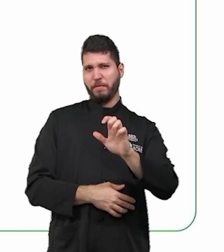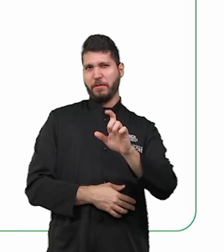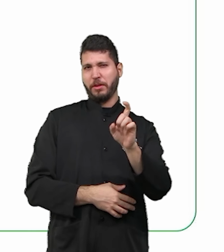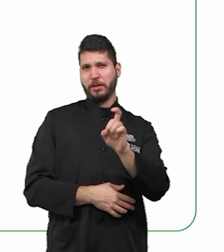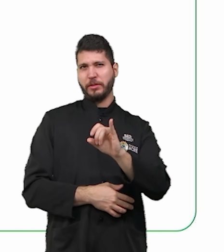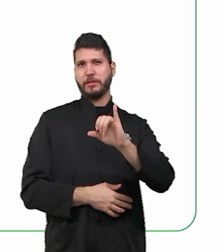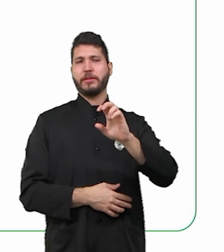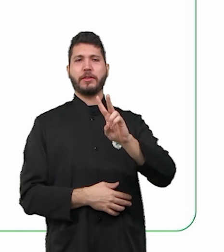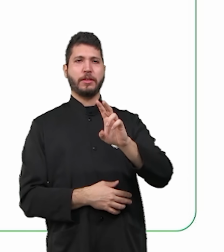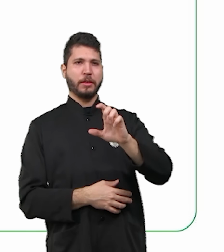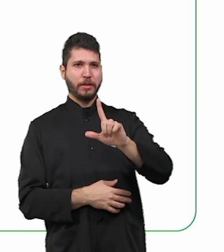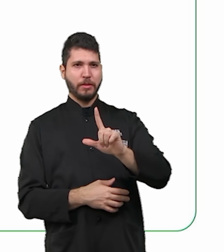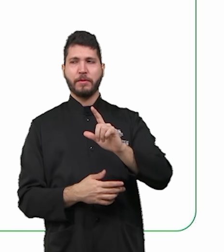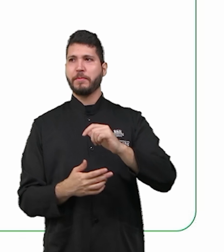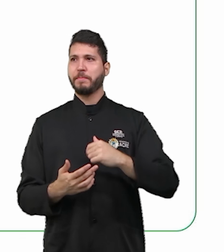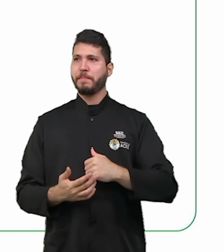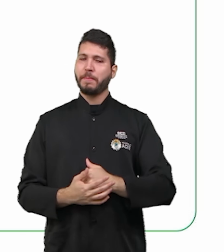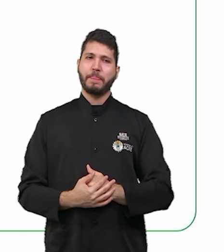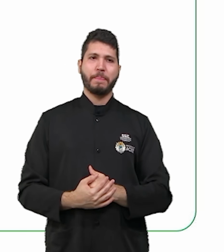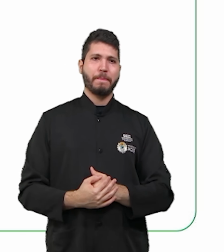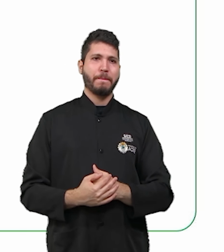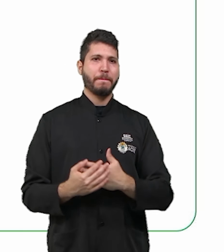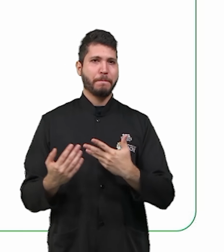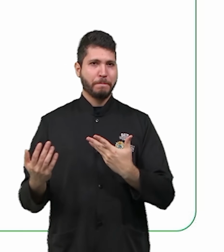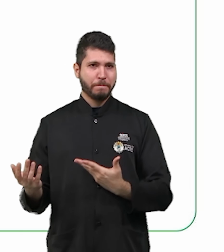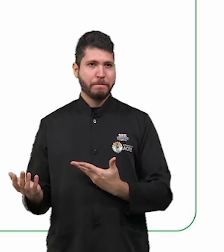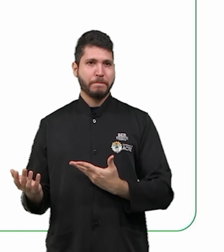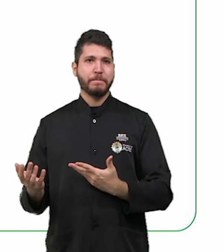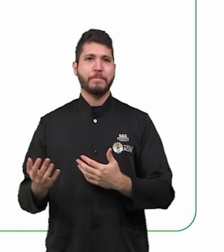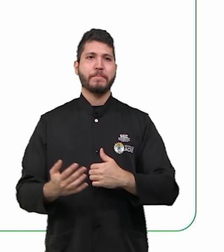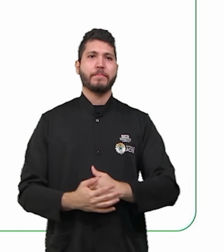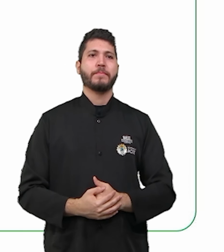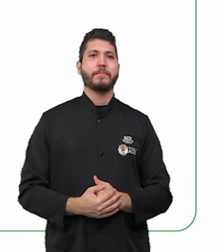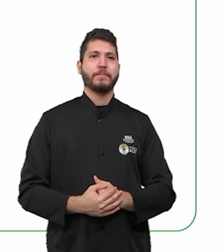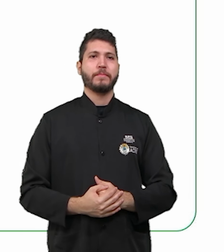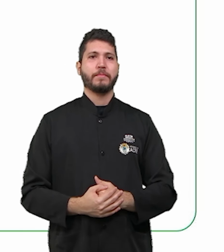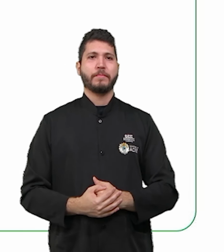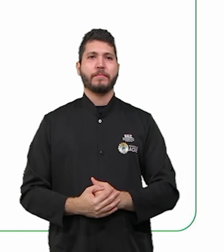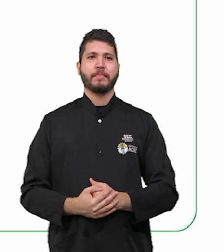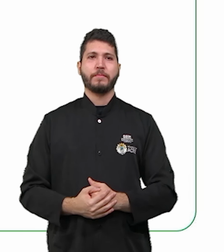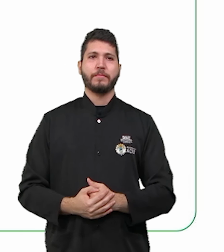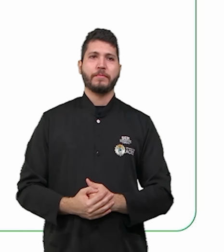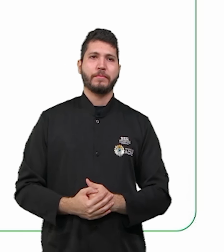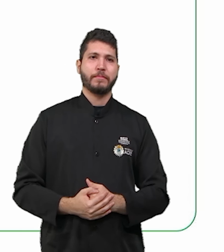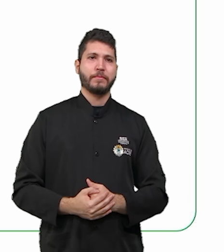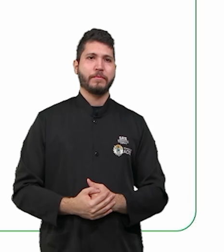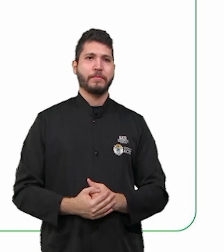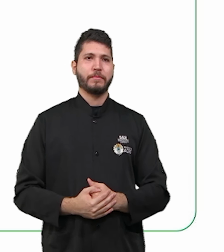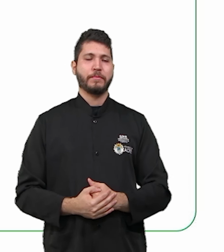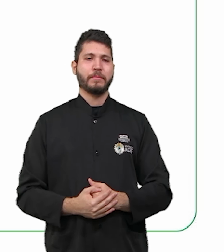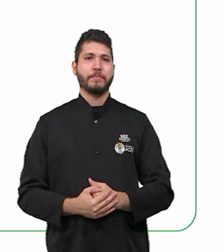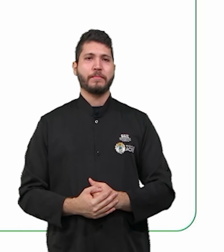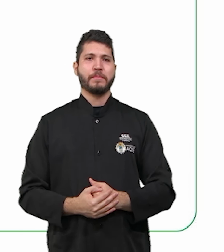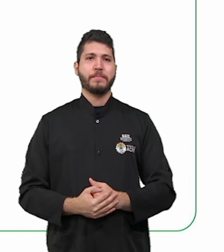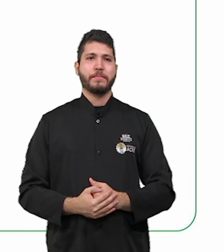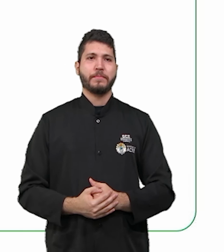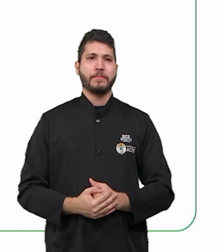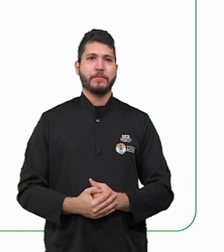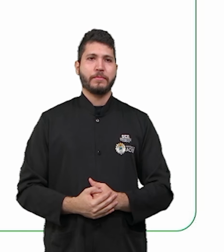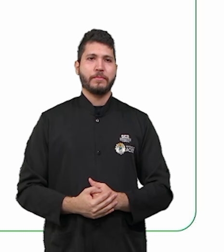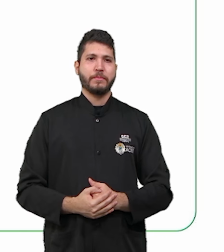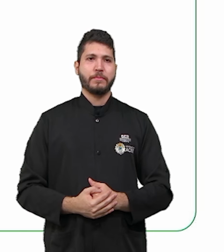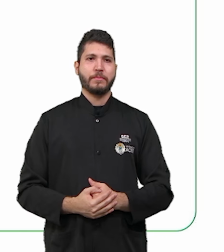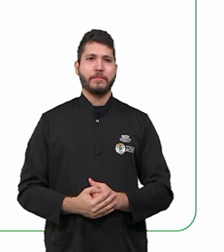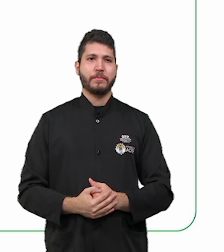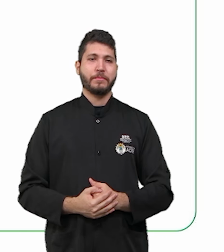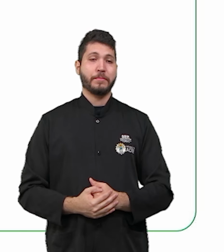irrita o estereótipo de que o yoga é só para gente magra e flexível.